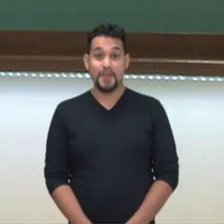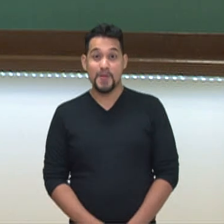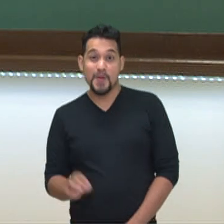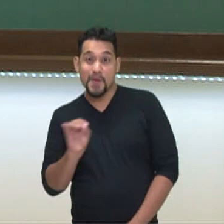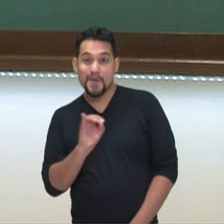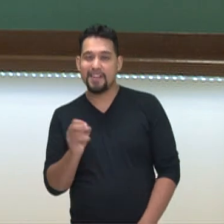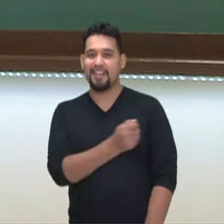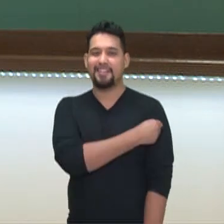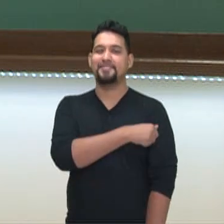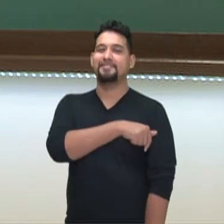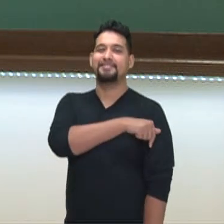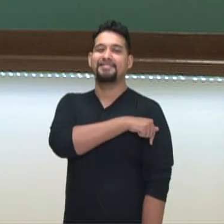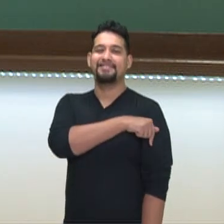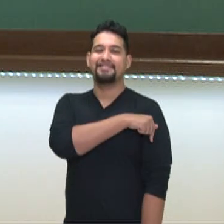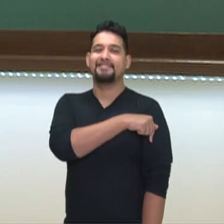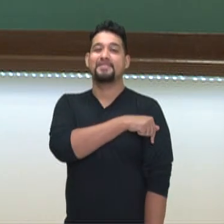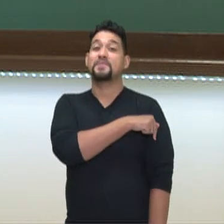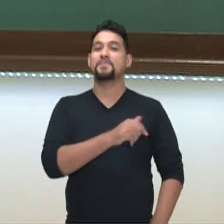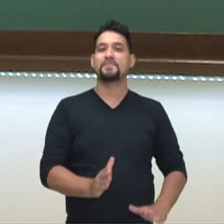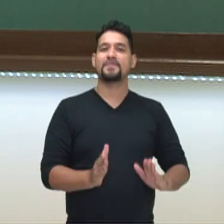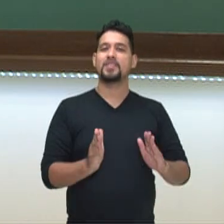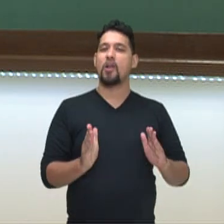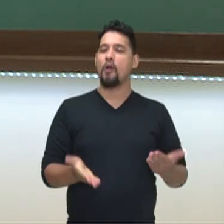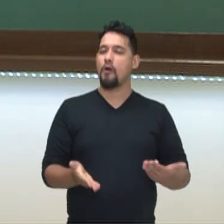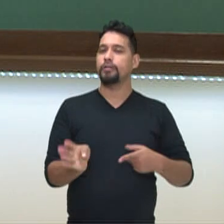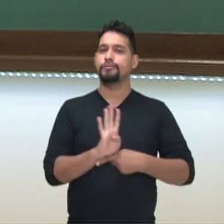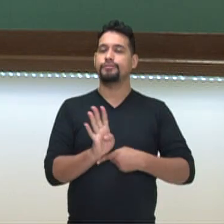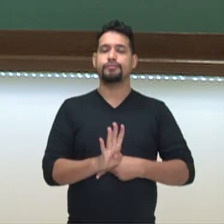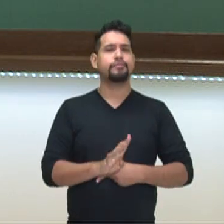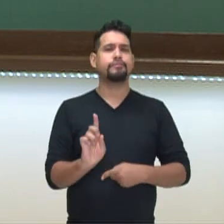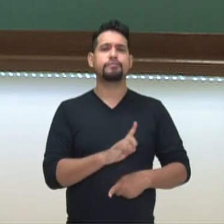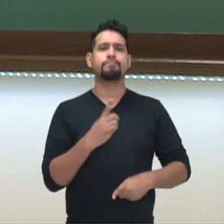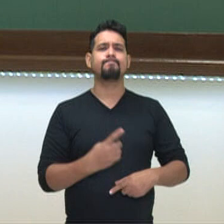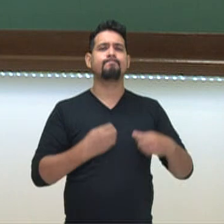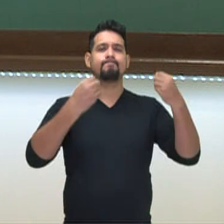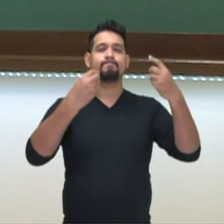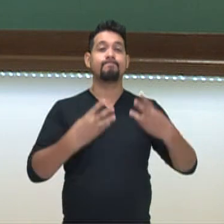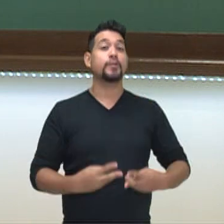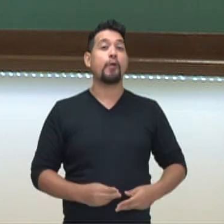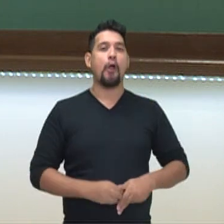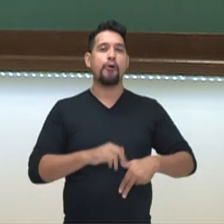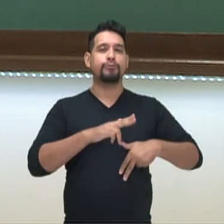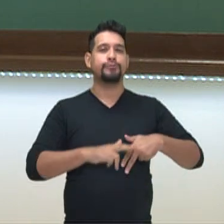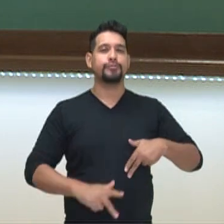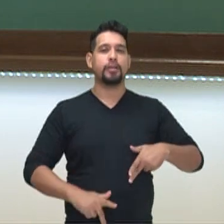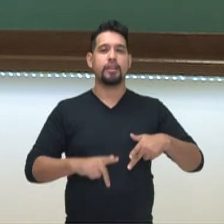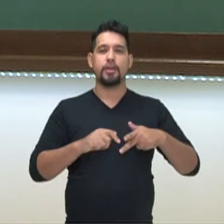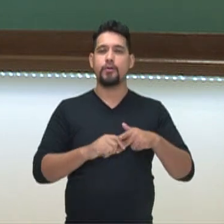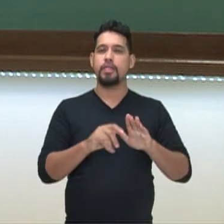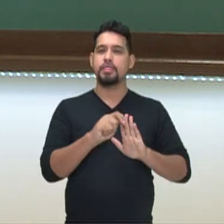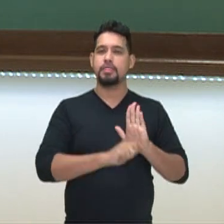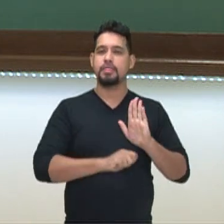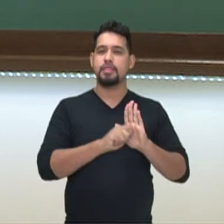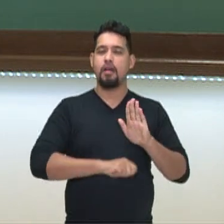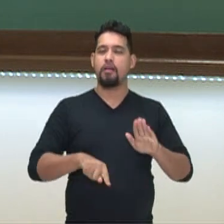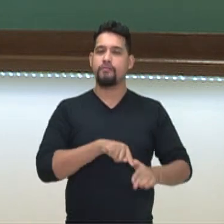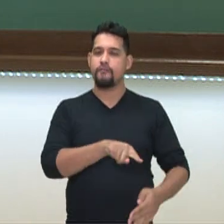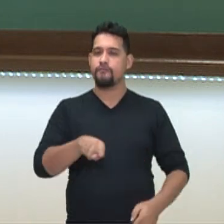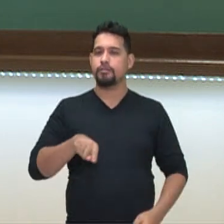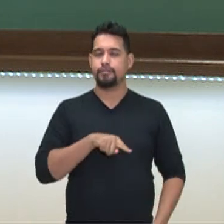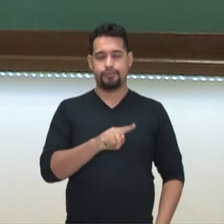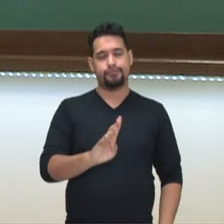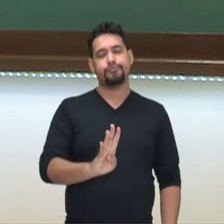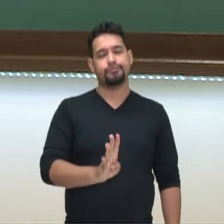Olá, estudantes do 7º ano. Neste vídeo vamos falar sobre um dos gêneros textuais que vocês provavelmente